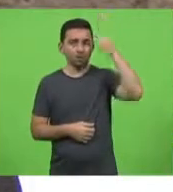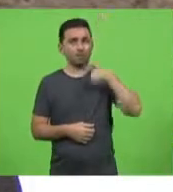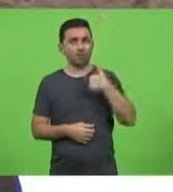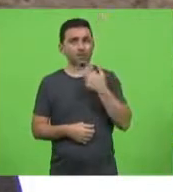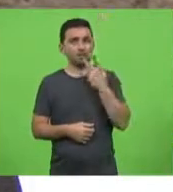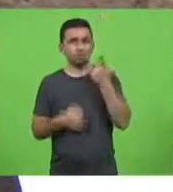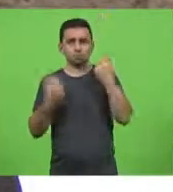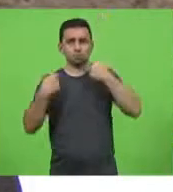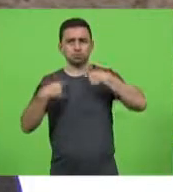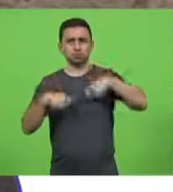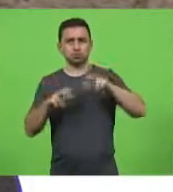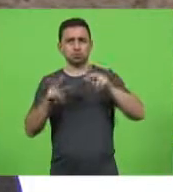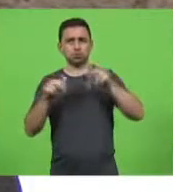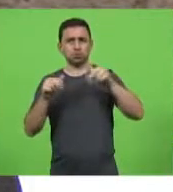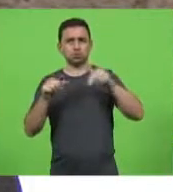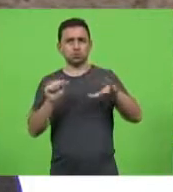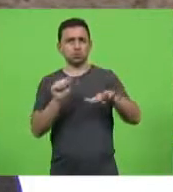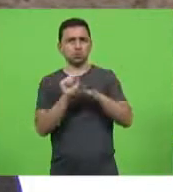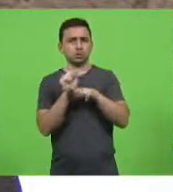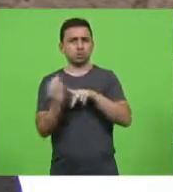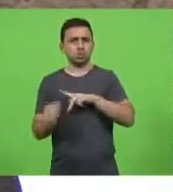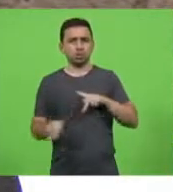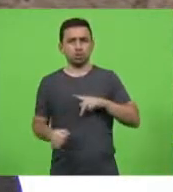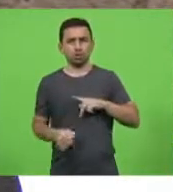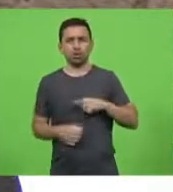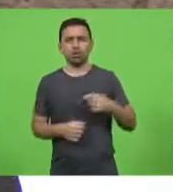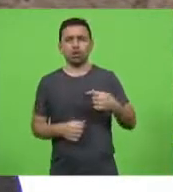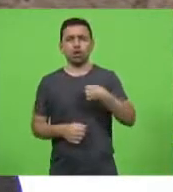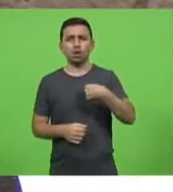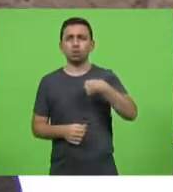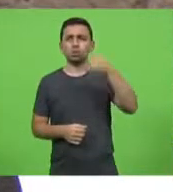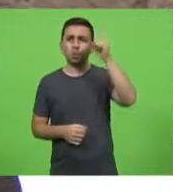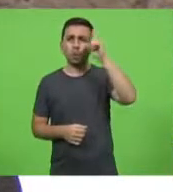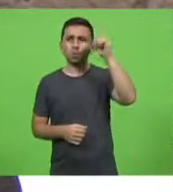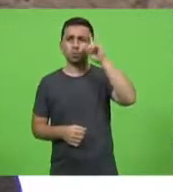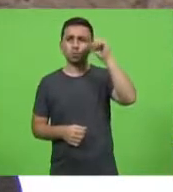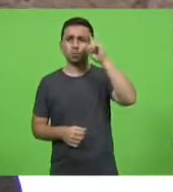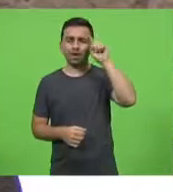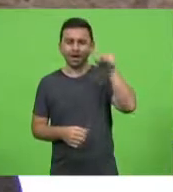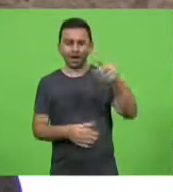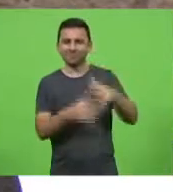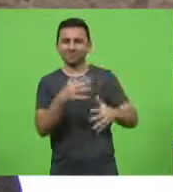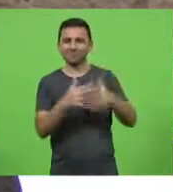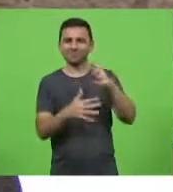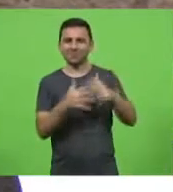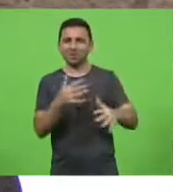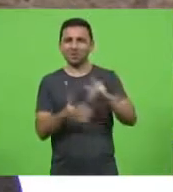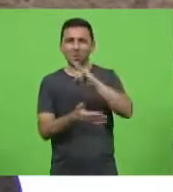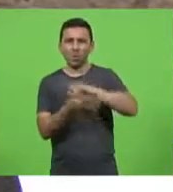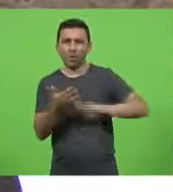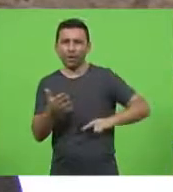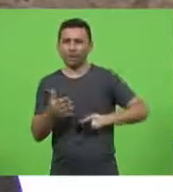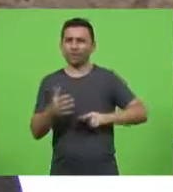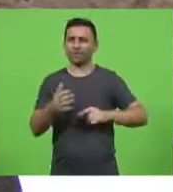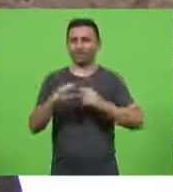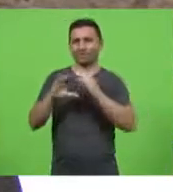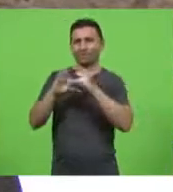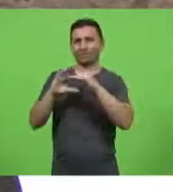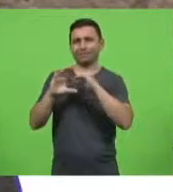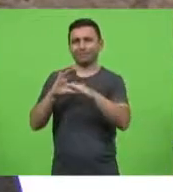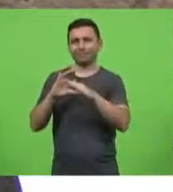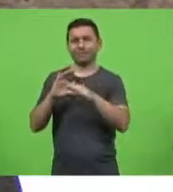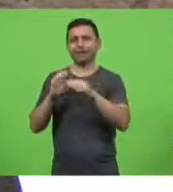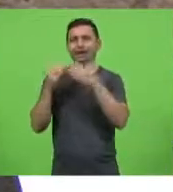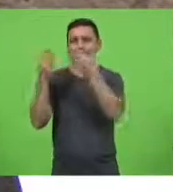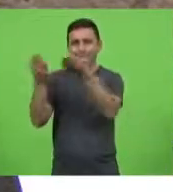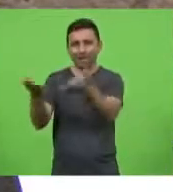um dia da Segurança Pública, muito pelo contrário, todo dia me atrapalhava, porque toda a documentação que tinha que encaminhar para o governo, para qualquer órgão, tinha que passar primeiro